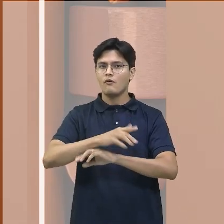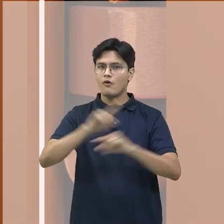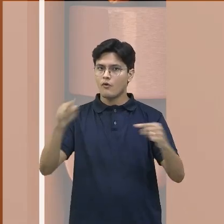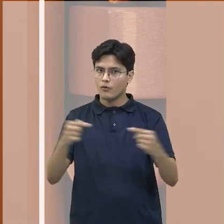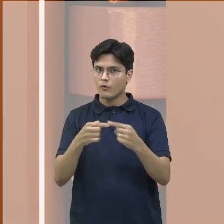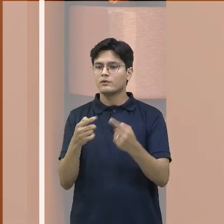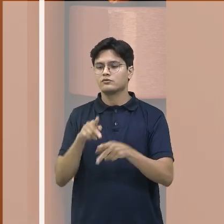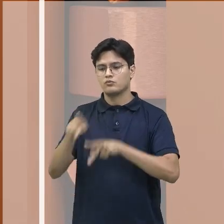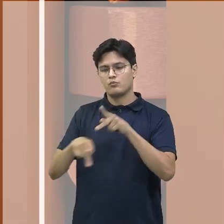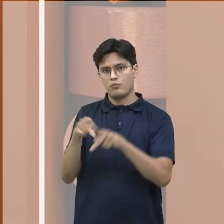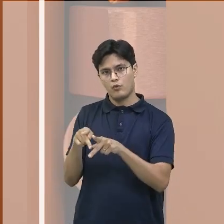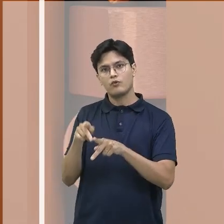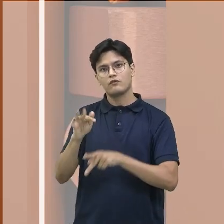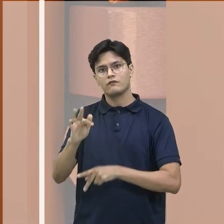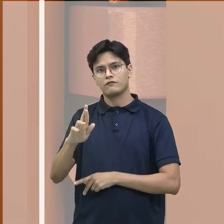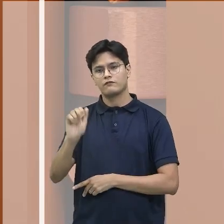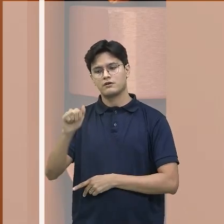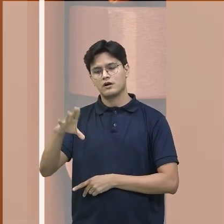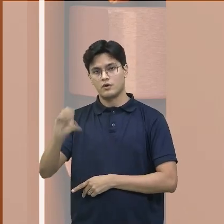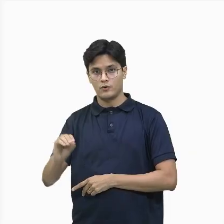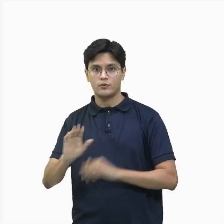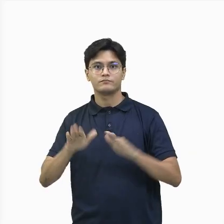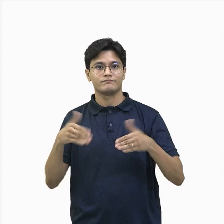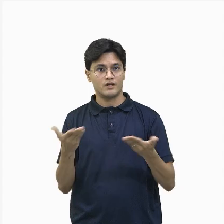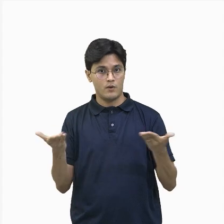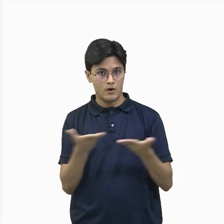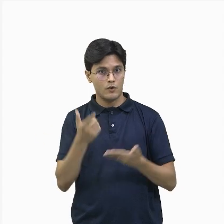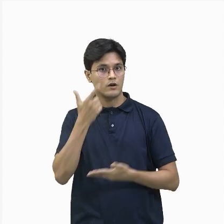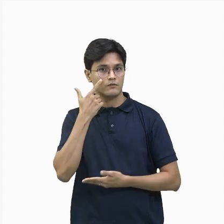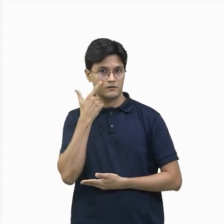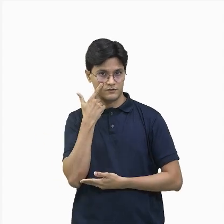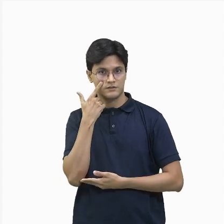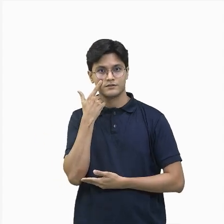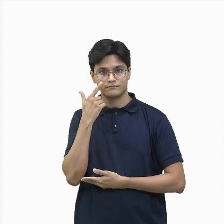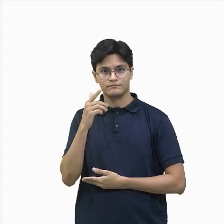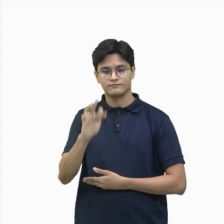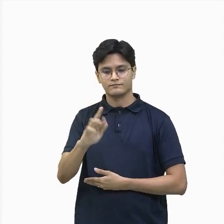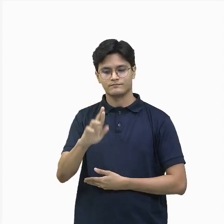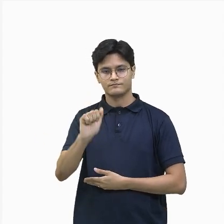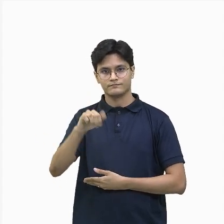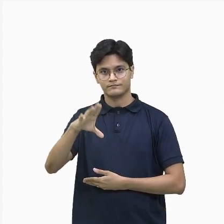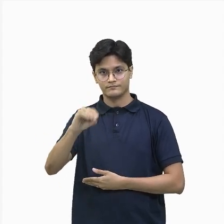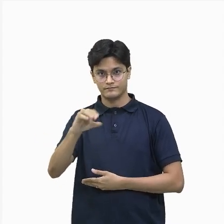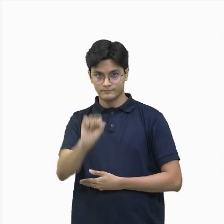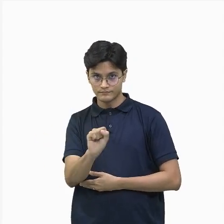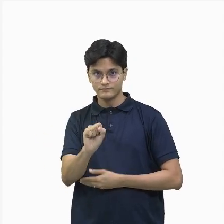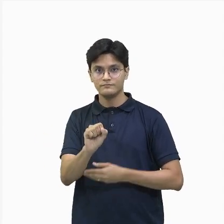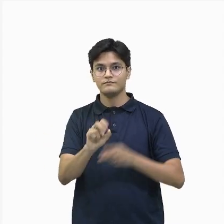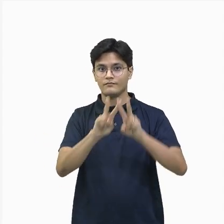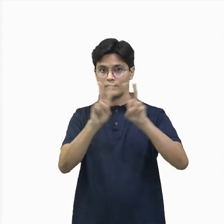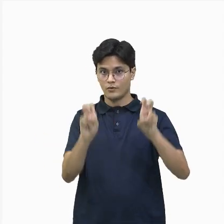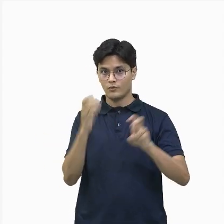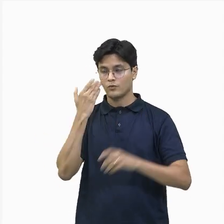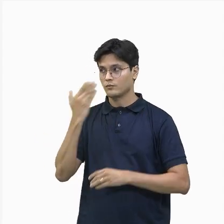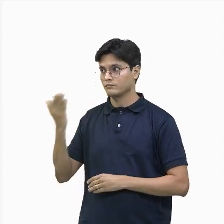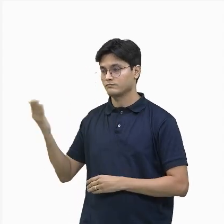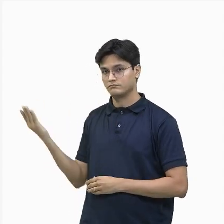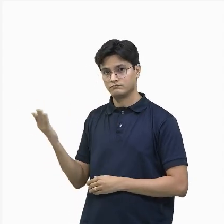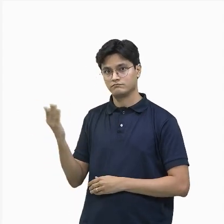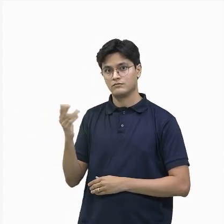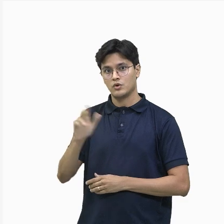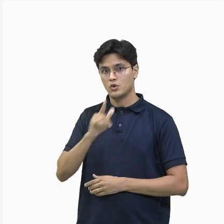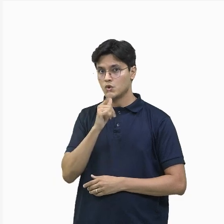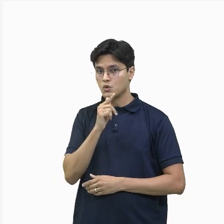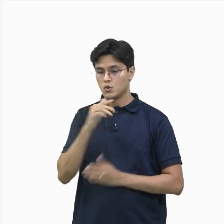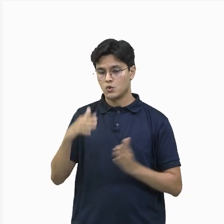tá certo? Então, vamos observar aí os francos, tá? Atravessaram o rio Reno e usaram o poder